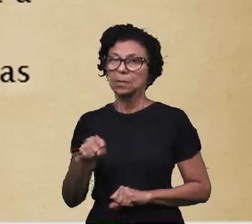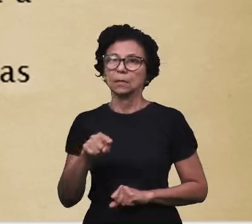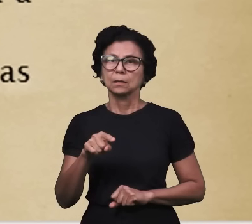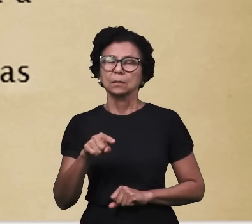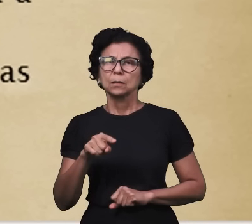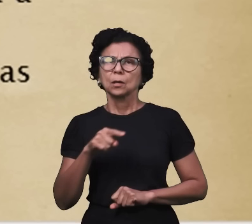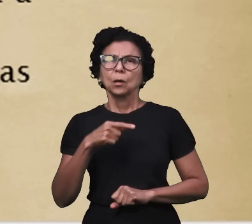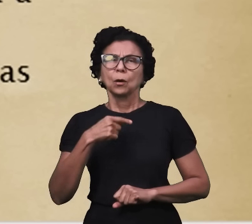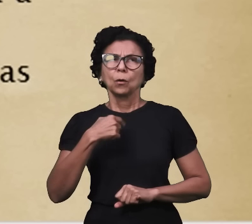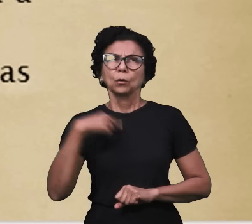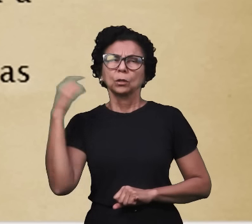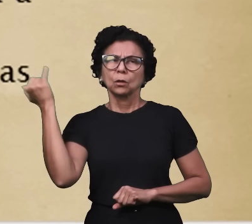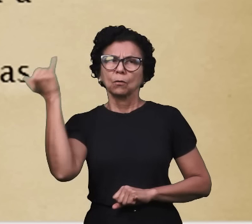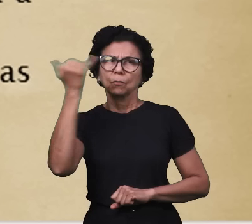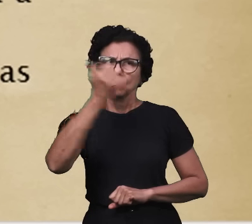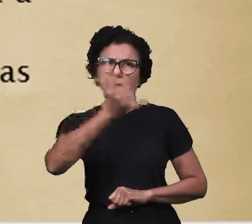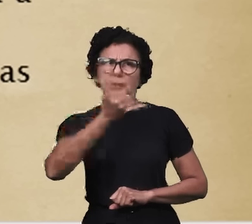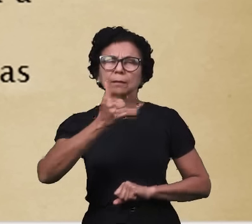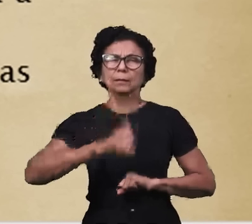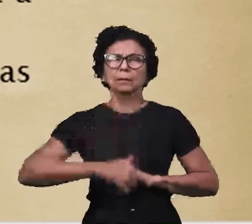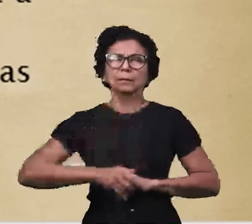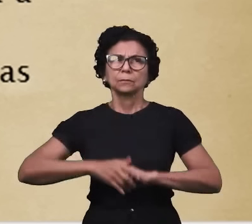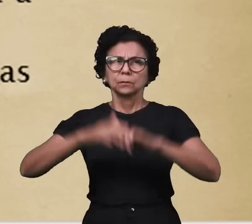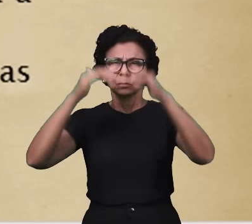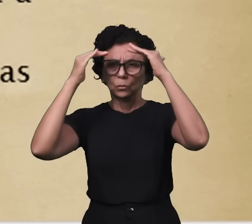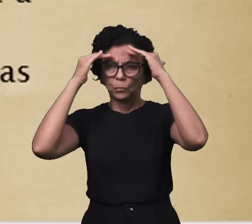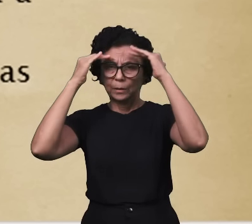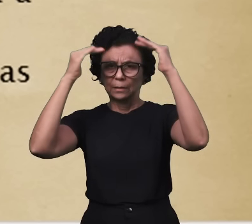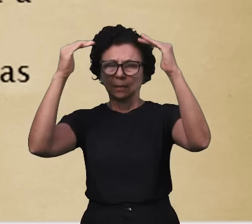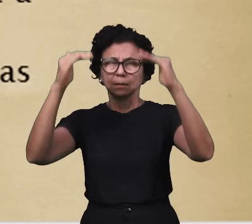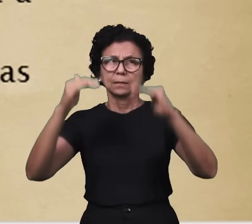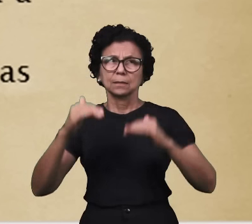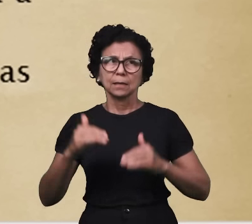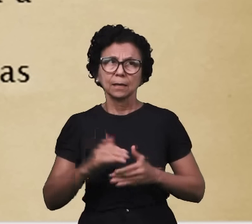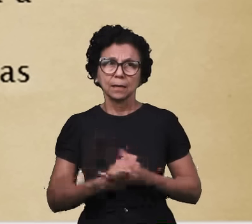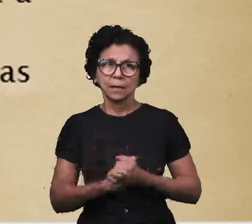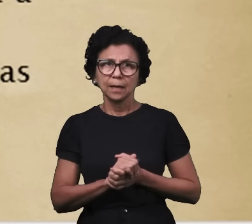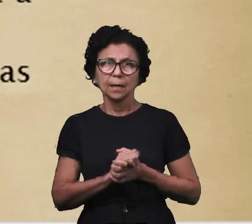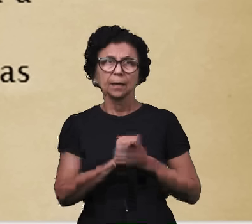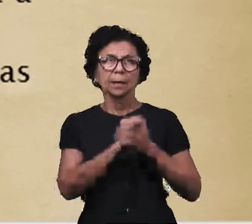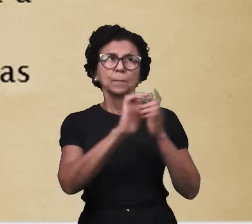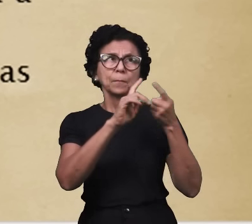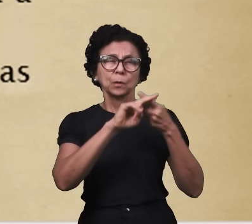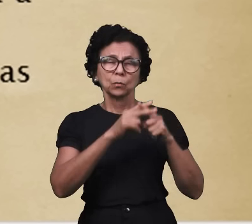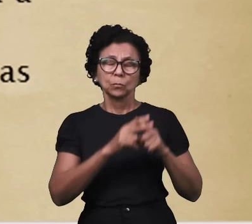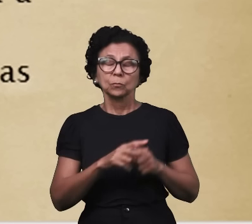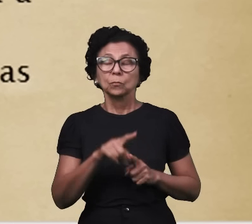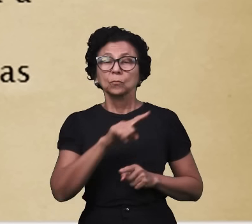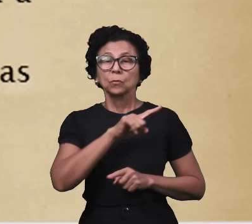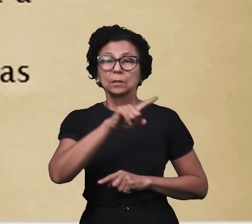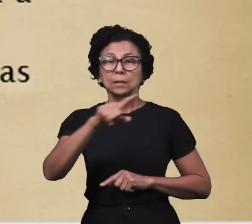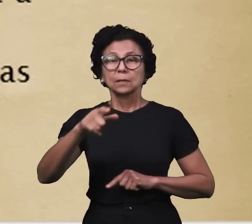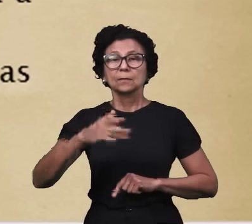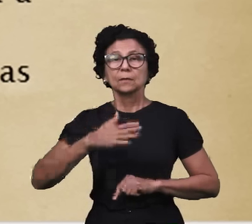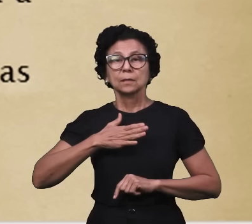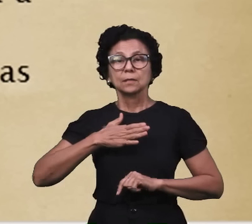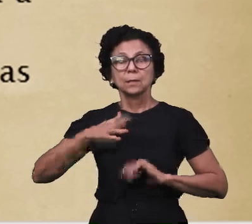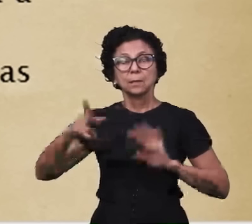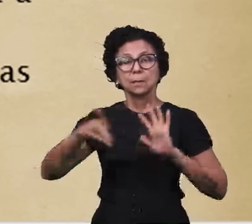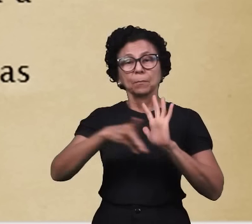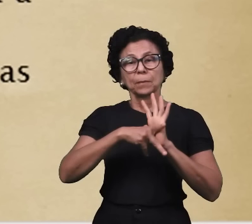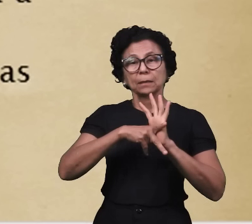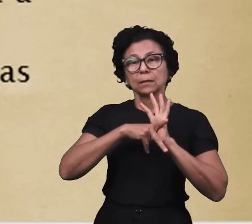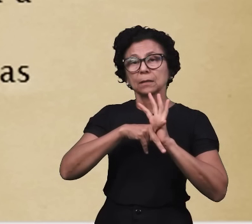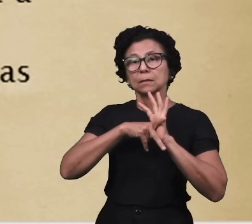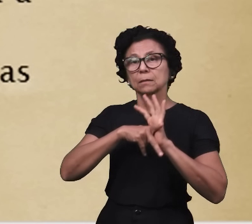e guardardes o meu concerto, então sereis minha propriedade peculiar dentre